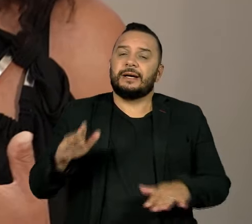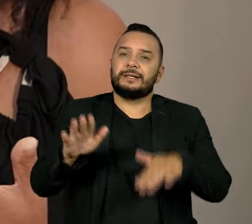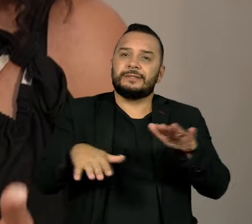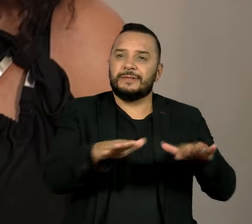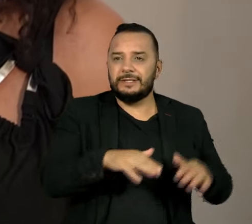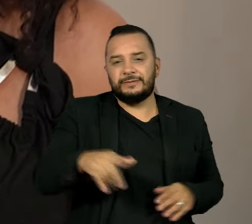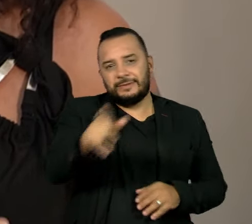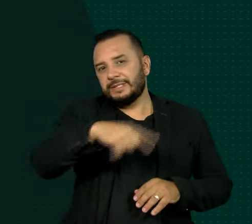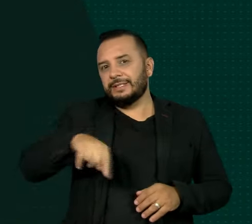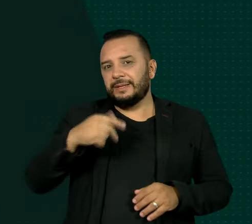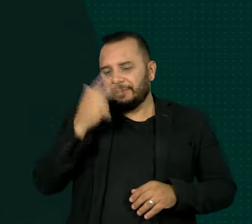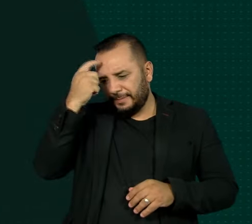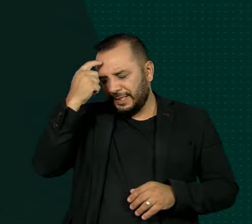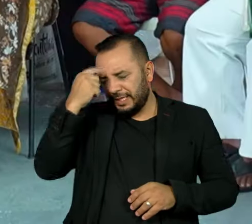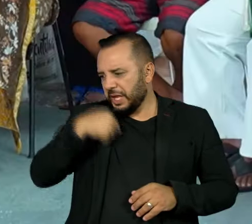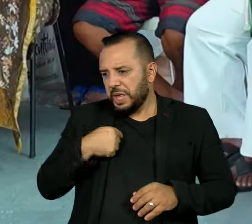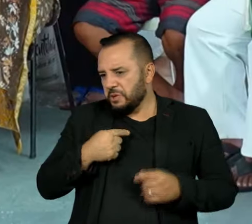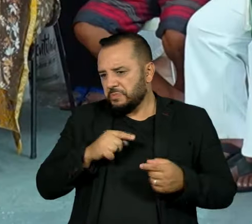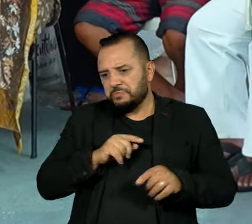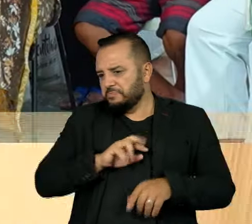não se identifica.